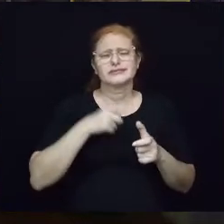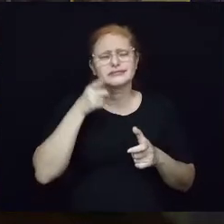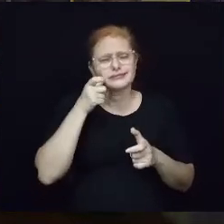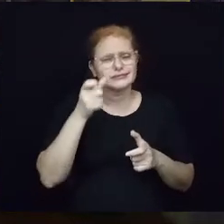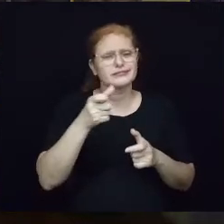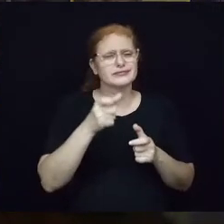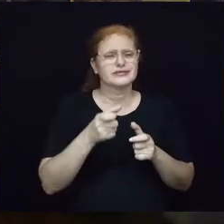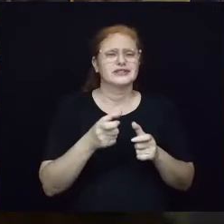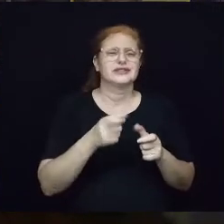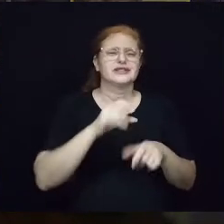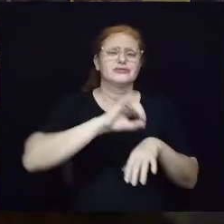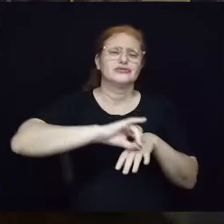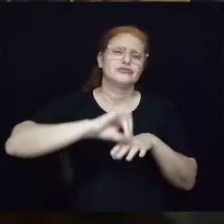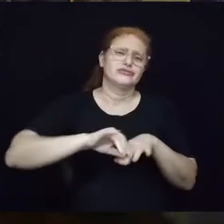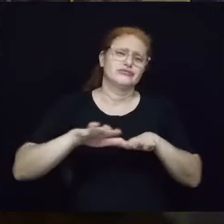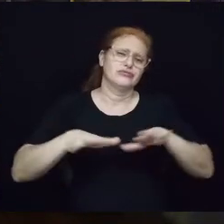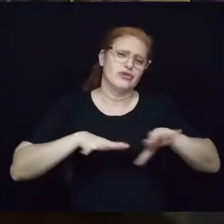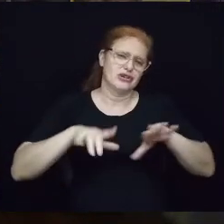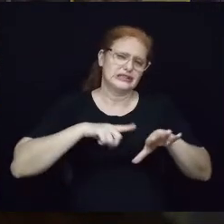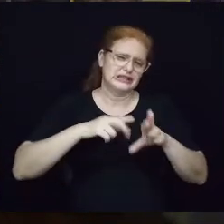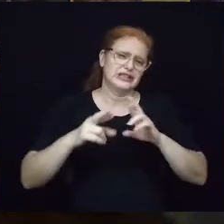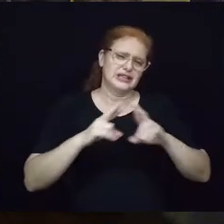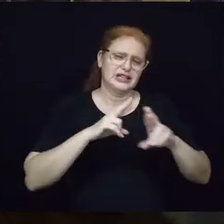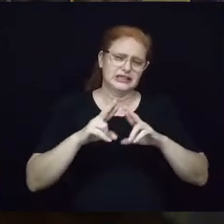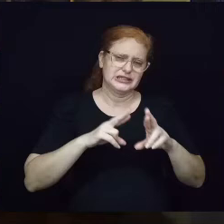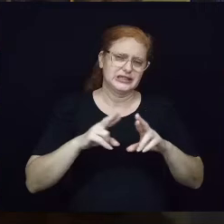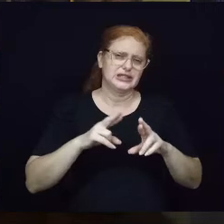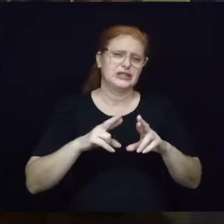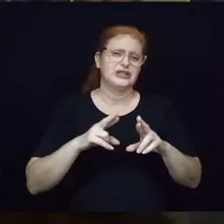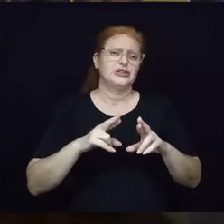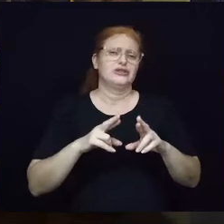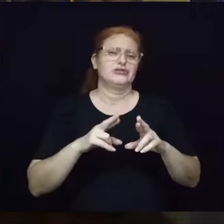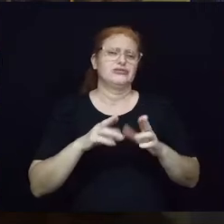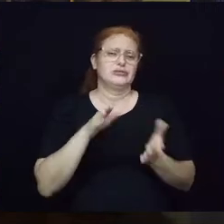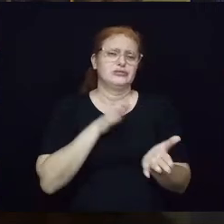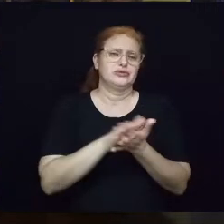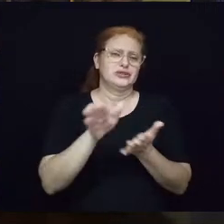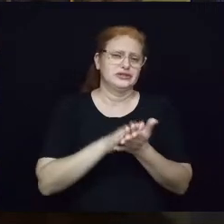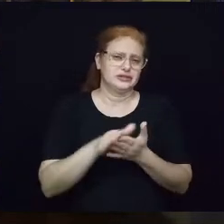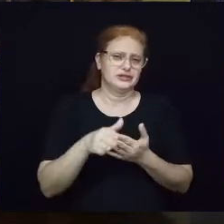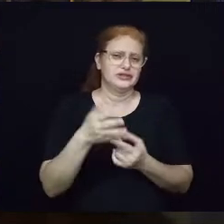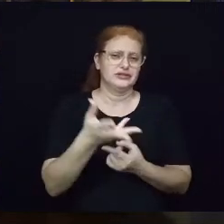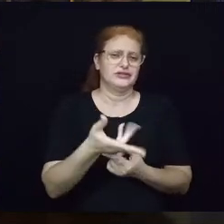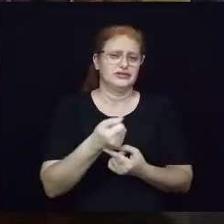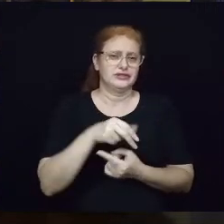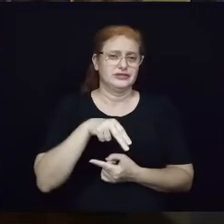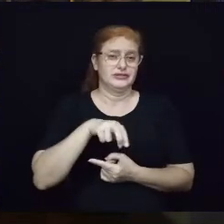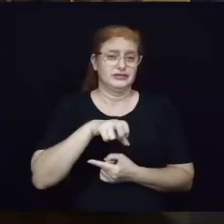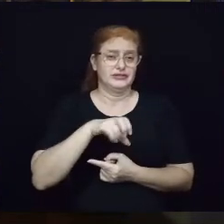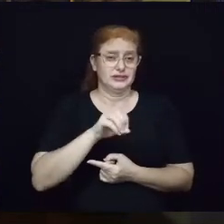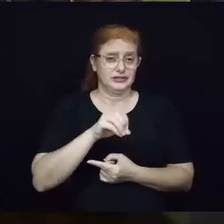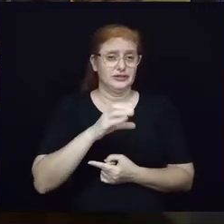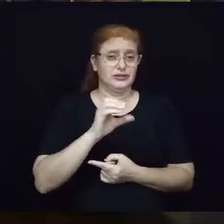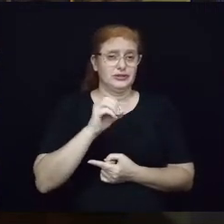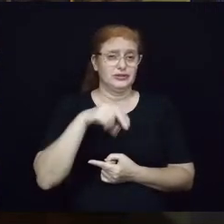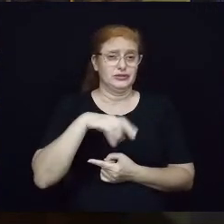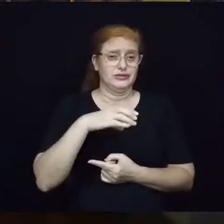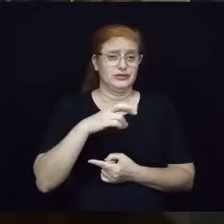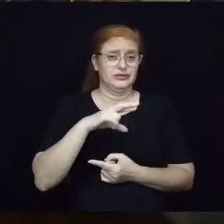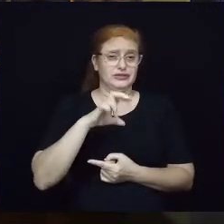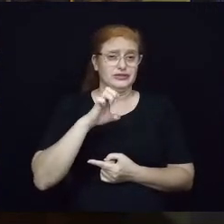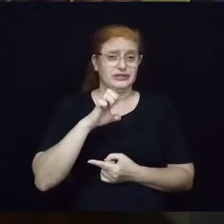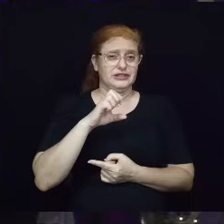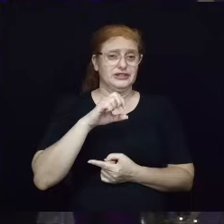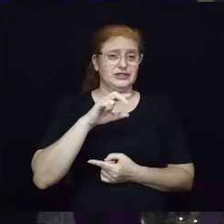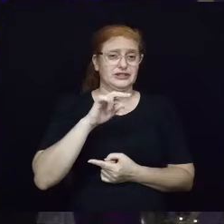peças móveis? Tem alguma relação com aquela produção dos artistas do neoconcretismo no Brasil?